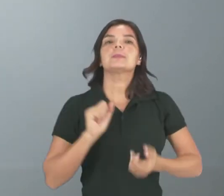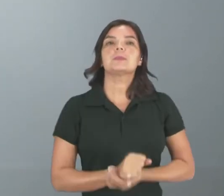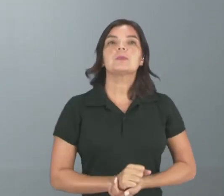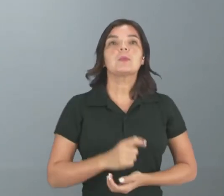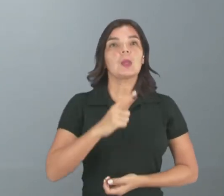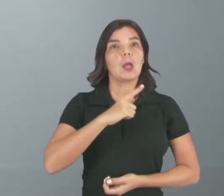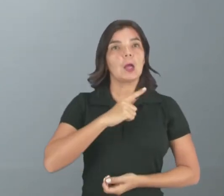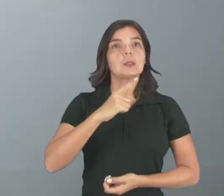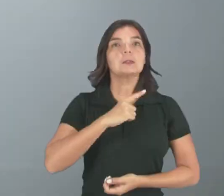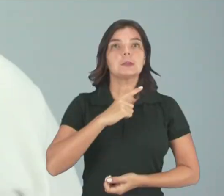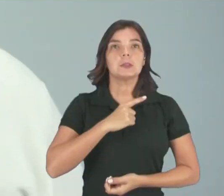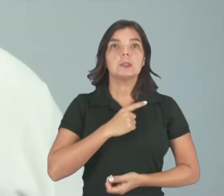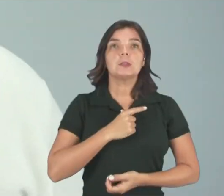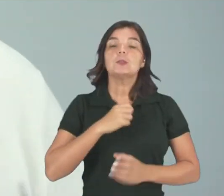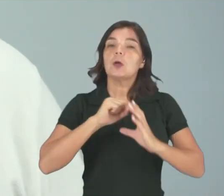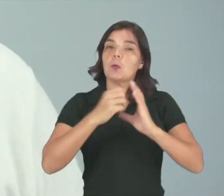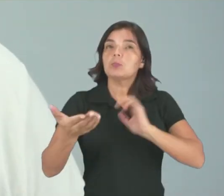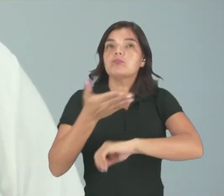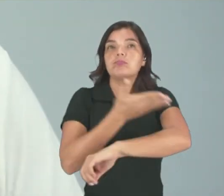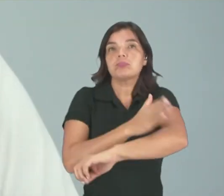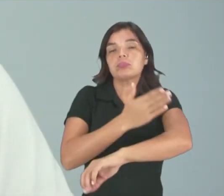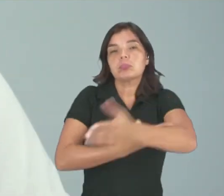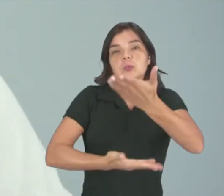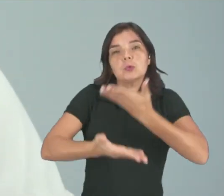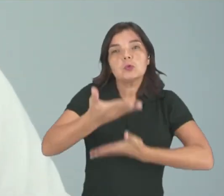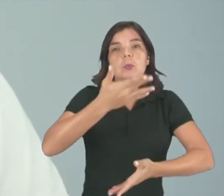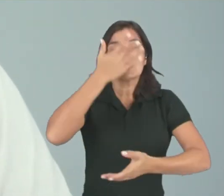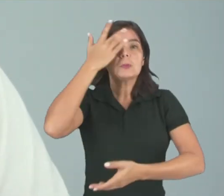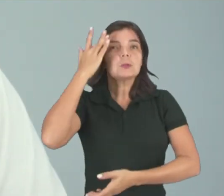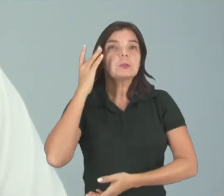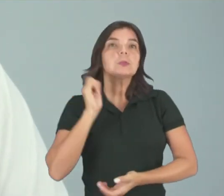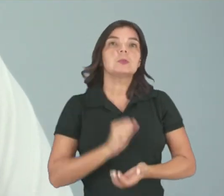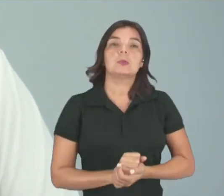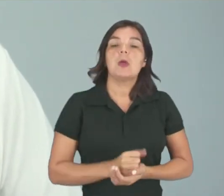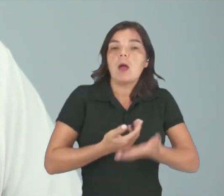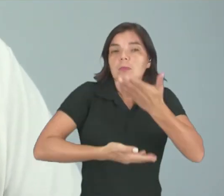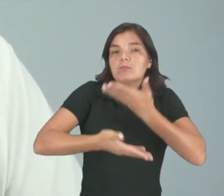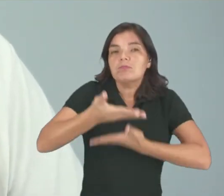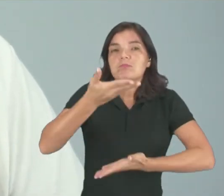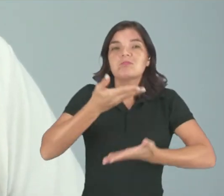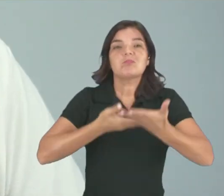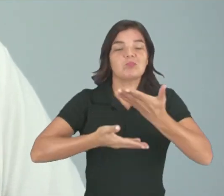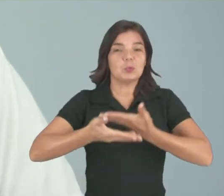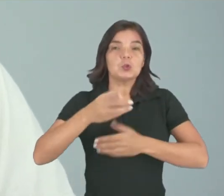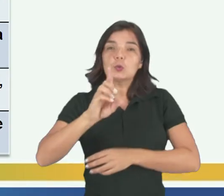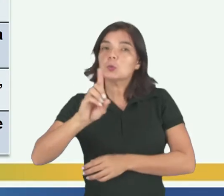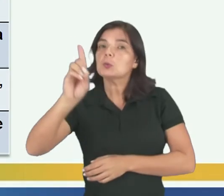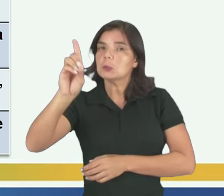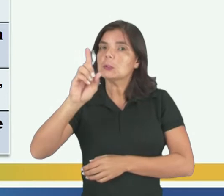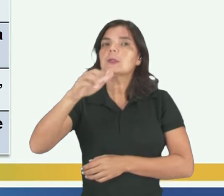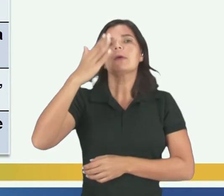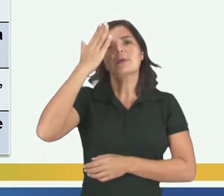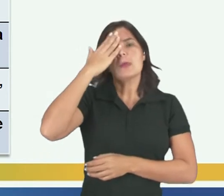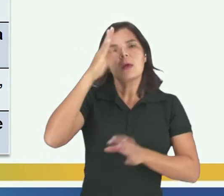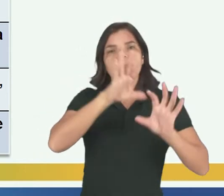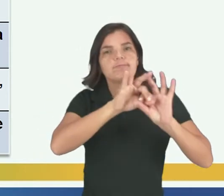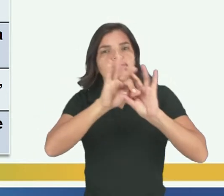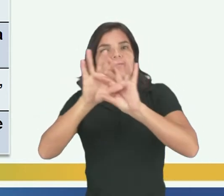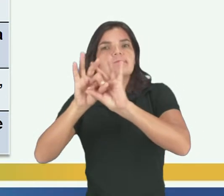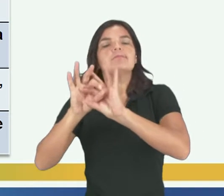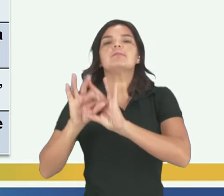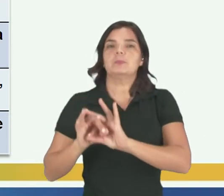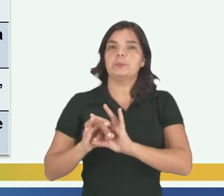nós vamos ter aspectos práticos nas relações humanas. Essas relações com o transcendente devem ser entendidas no contexto